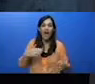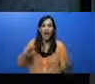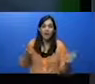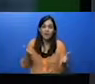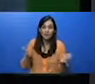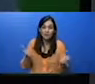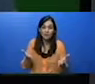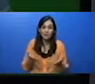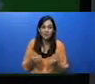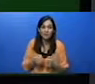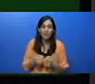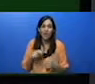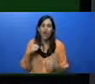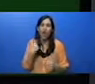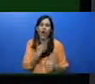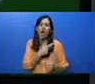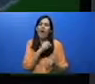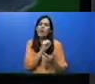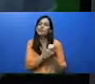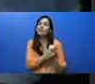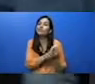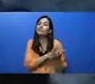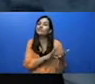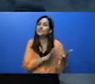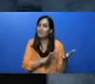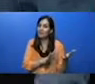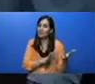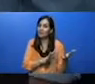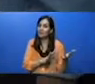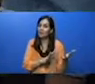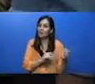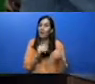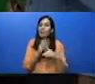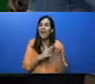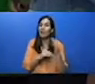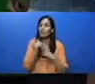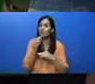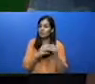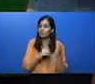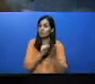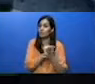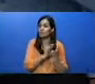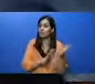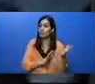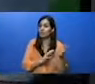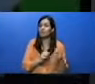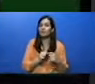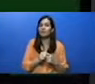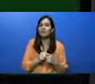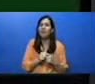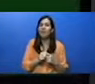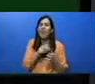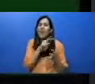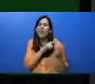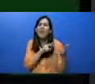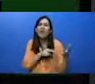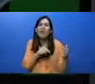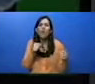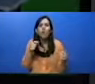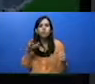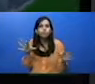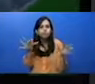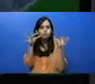Agora, nós vamos para a atividade. Vamos colocar em prática o que nós discutimos aqui na aula. Vamos ler com atenção,